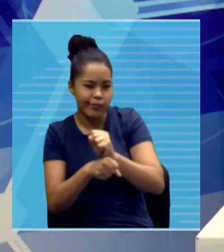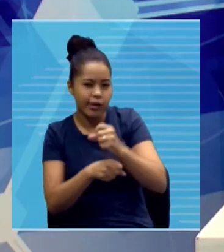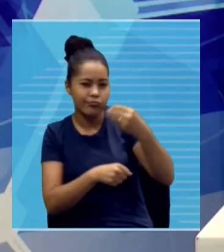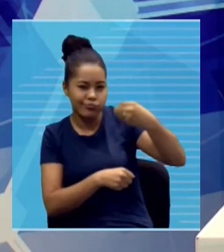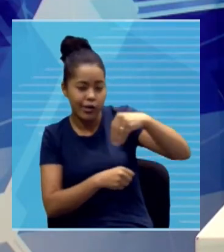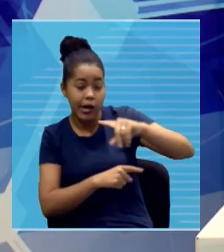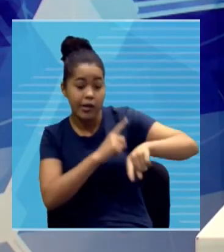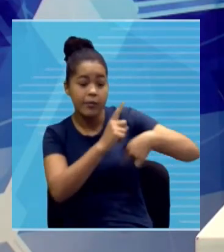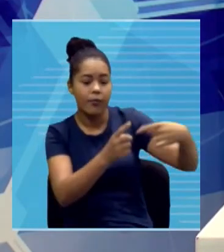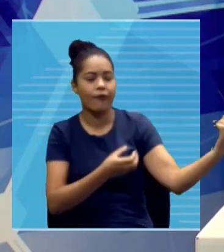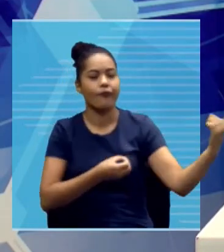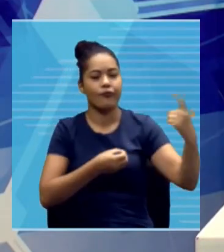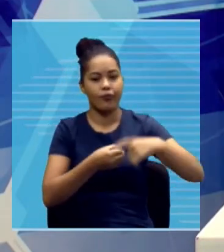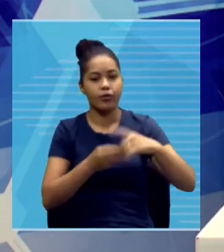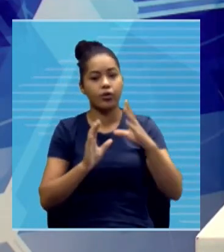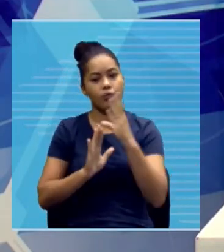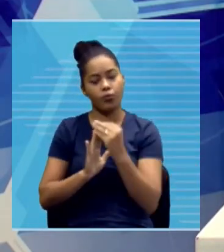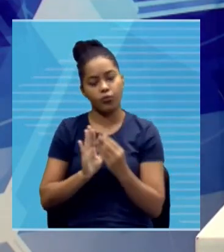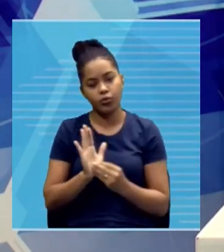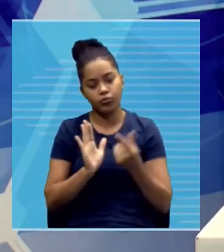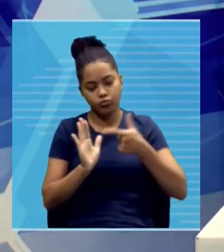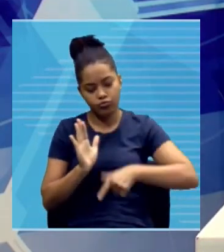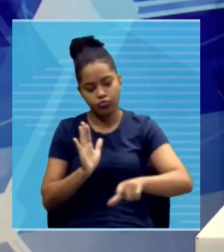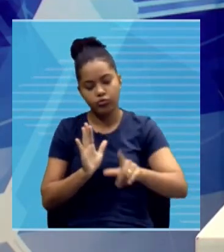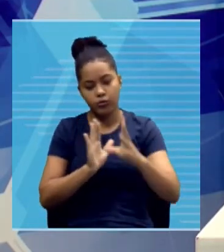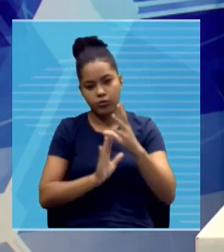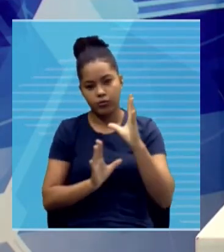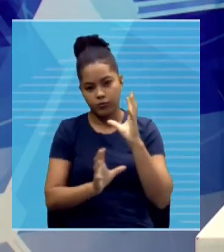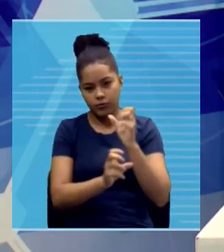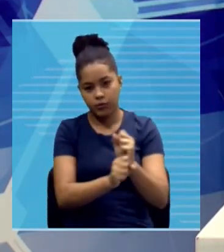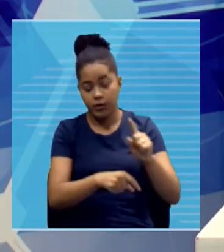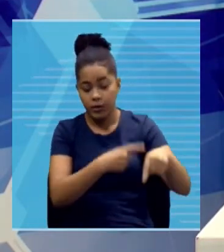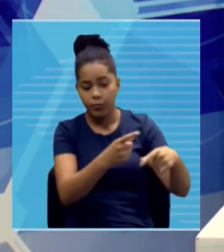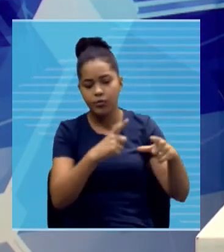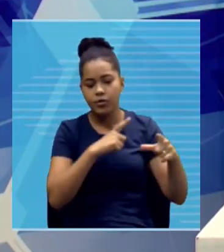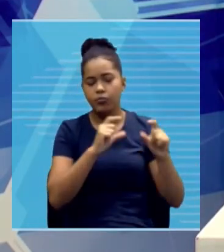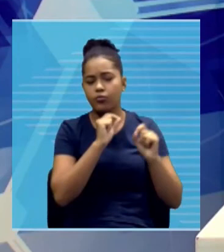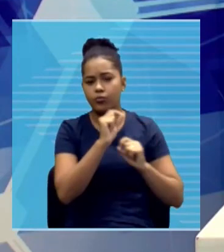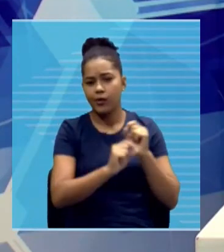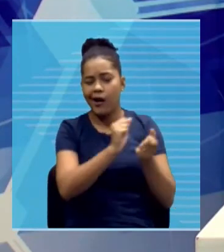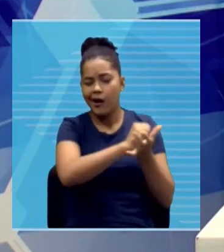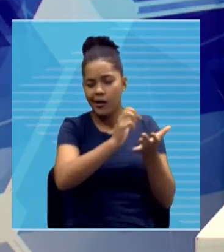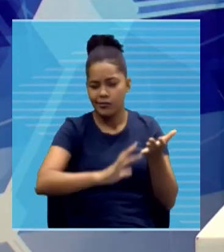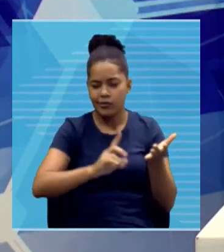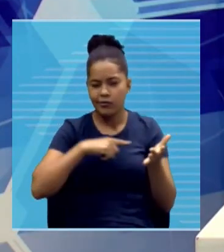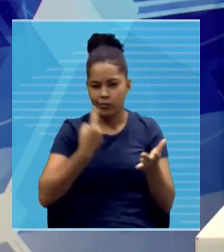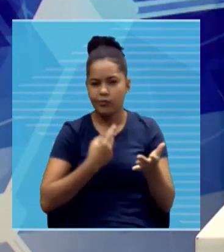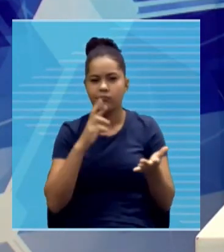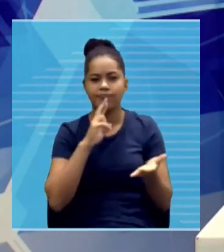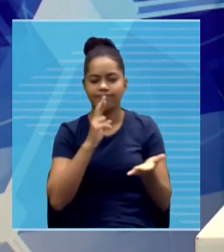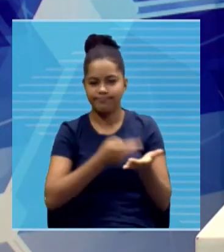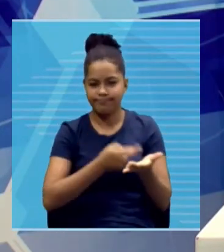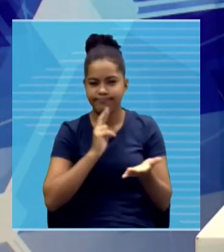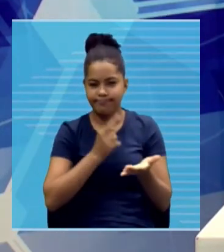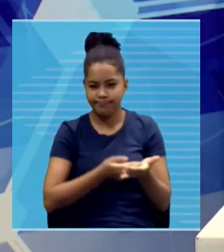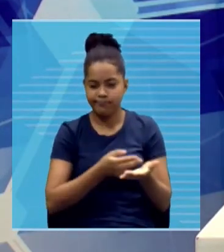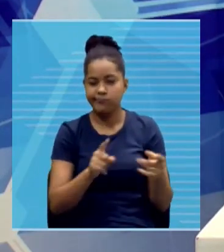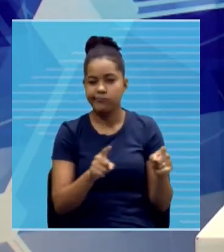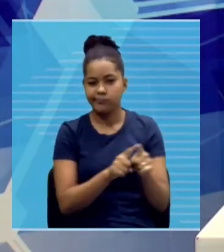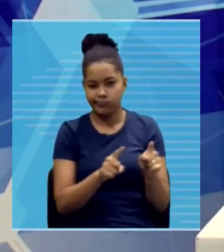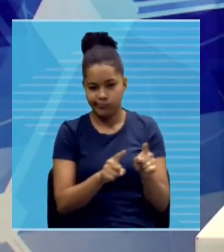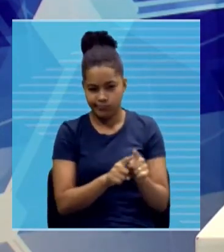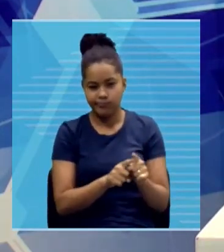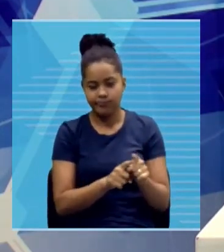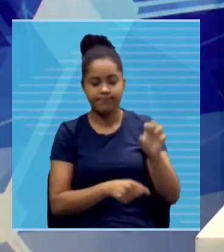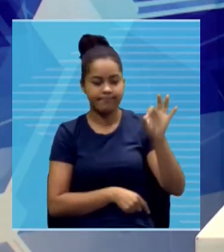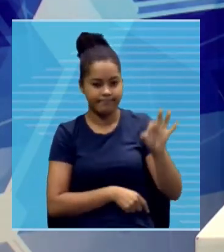pouco a gente volta, continuando revisando geradores e depois chegando nas questões e na parte de consumo elétrico, para que a gente possa dar umas dicas também para te